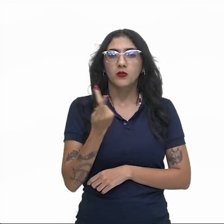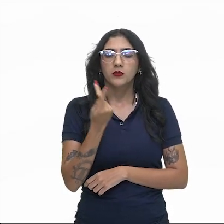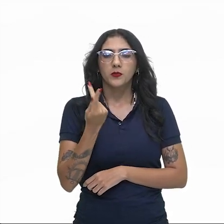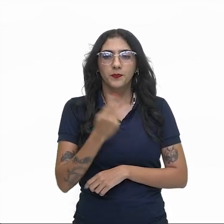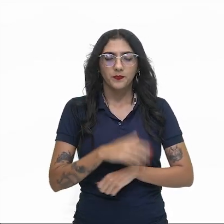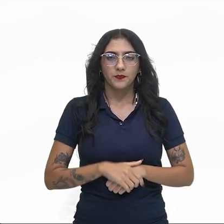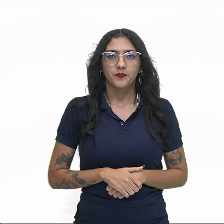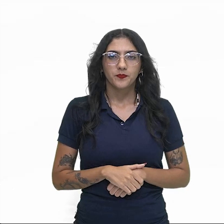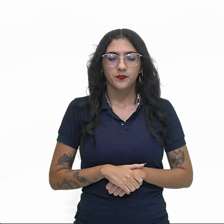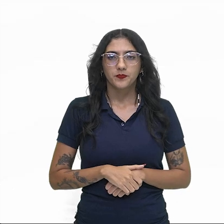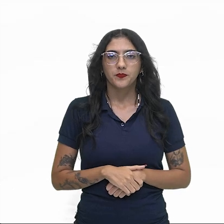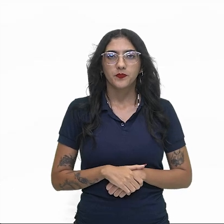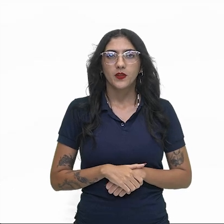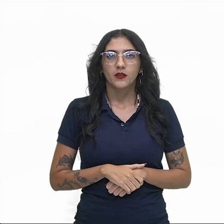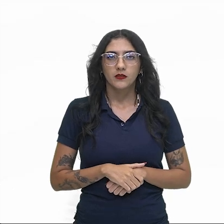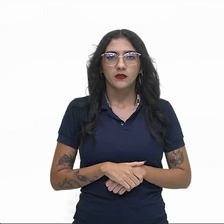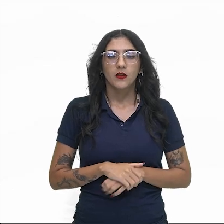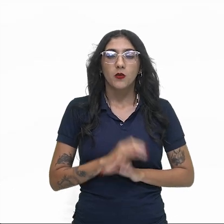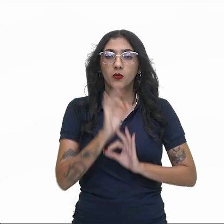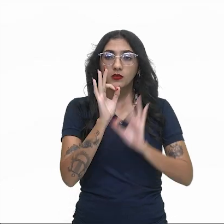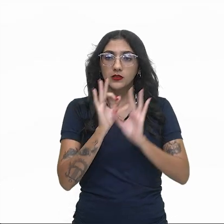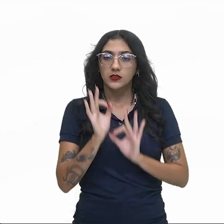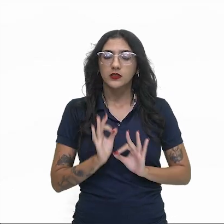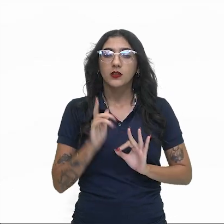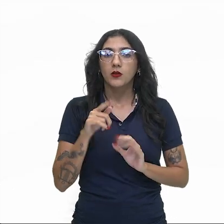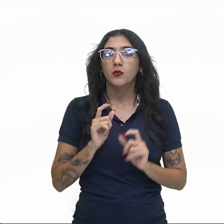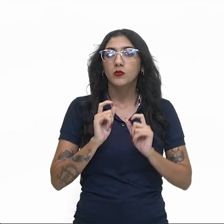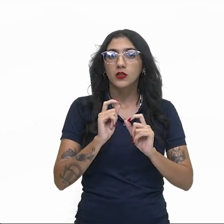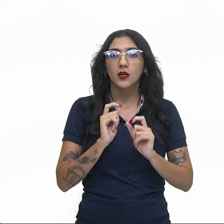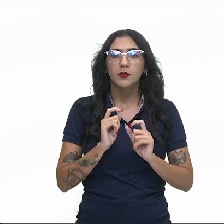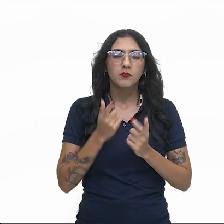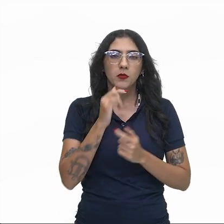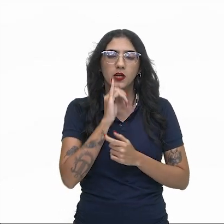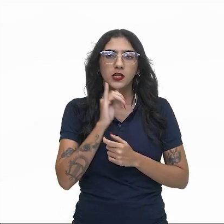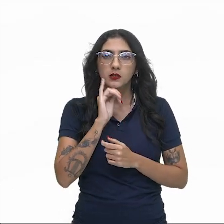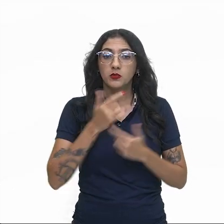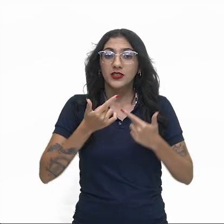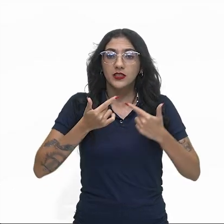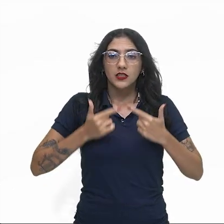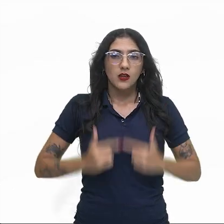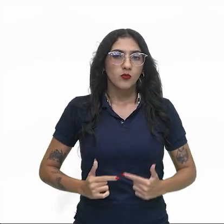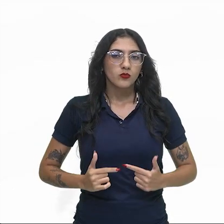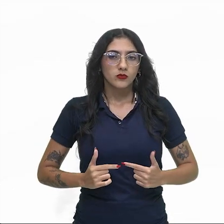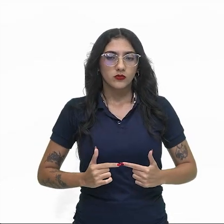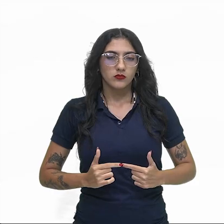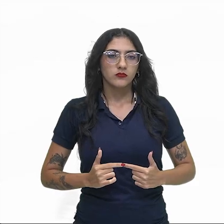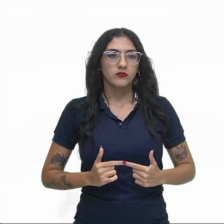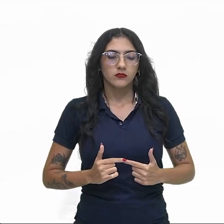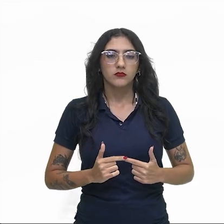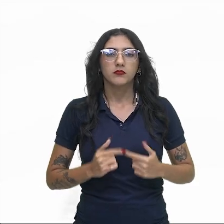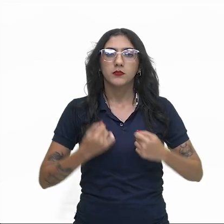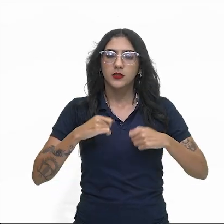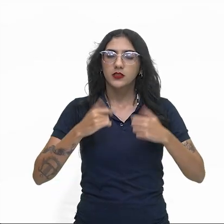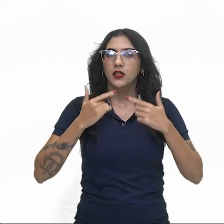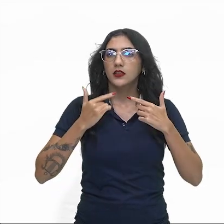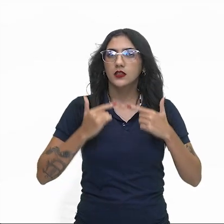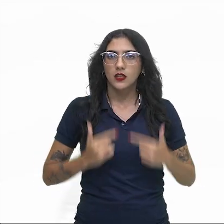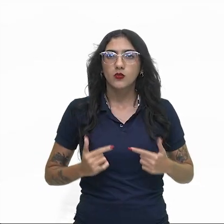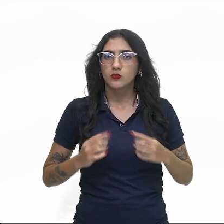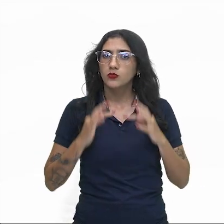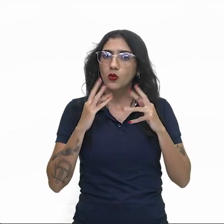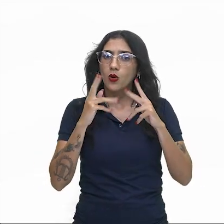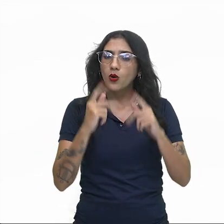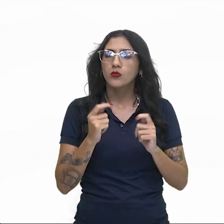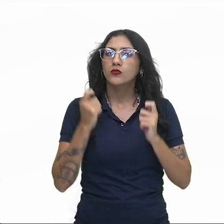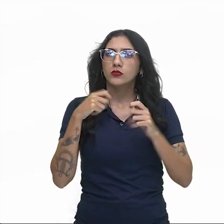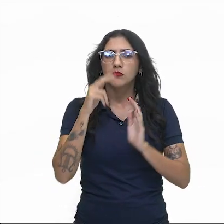das normas universais é em ser imparcial, ok? Tem que ser algo para